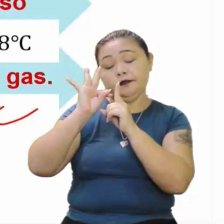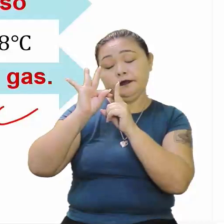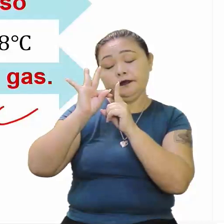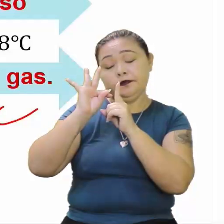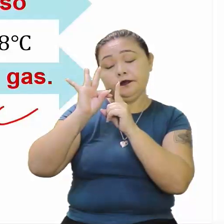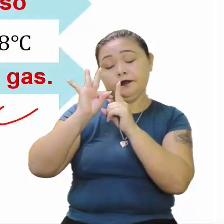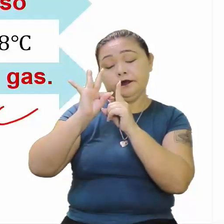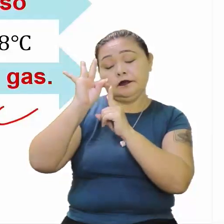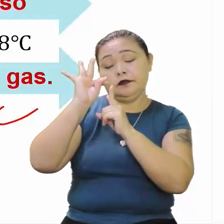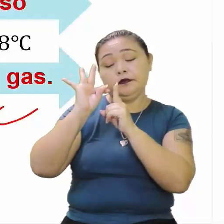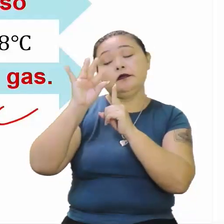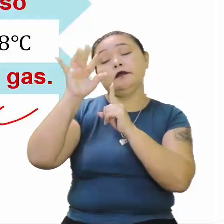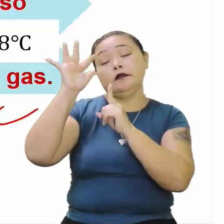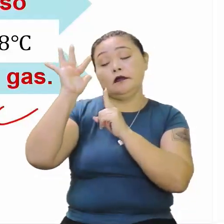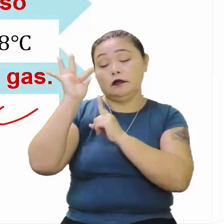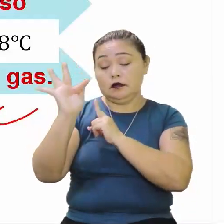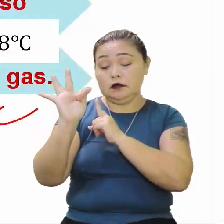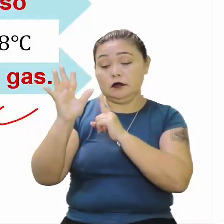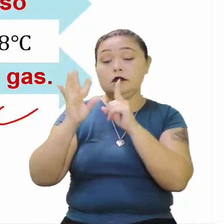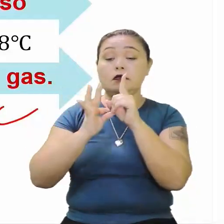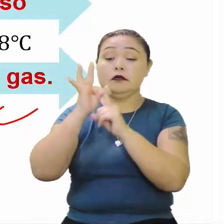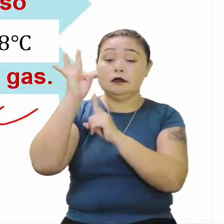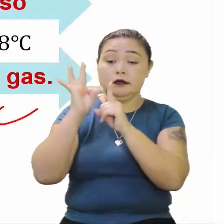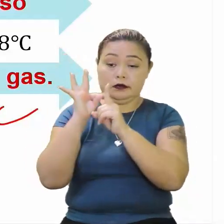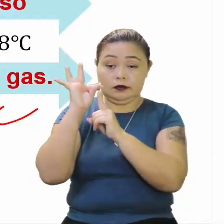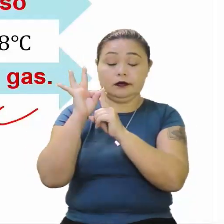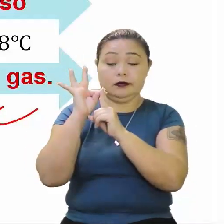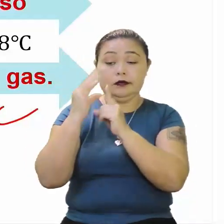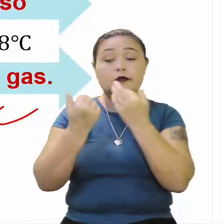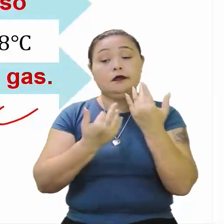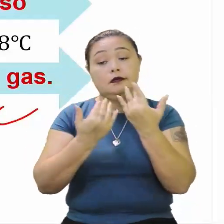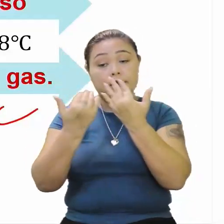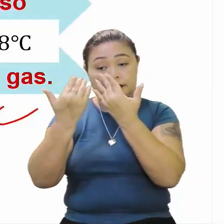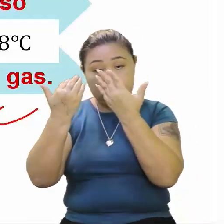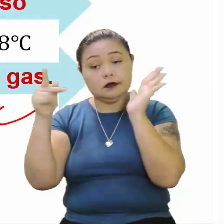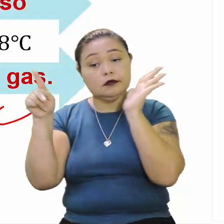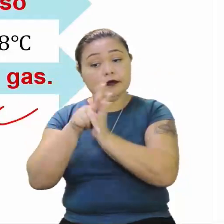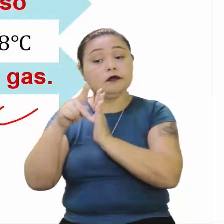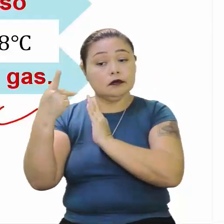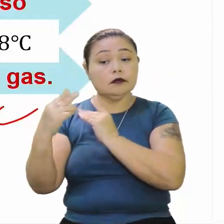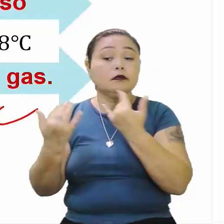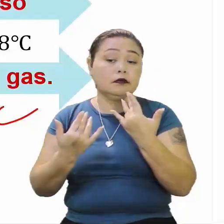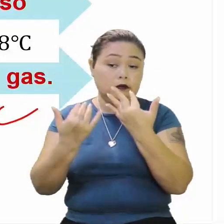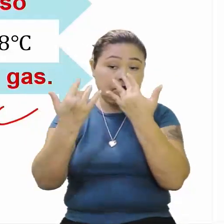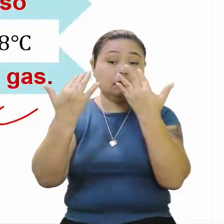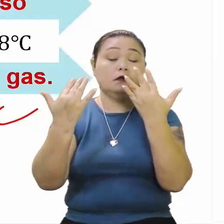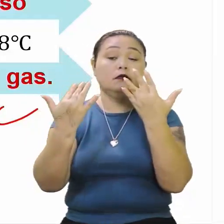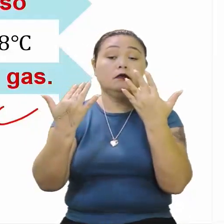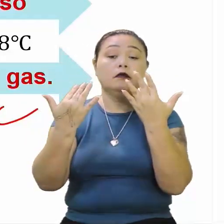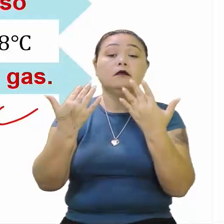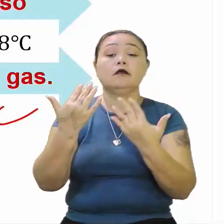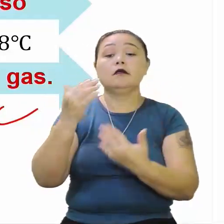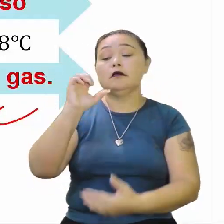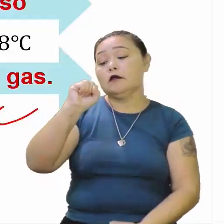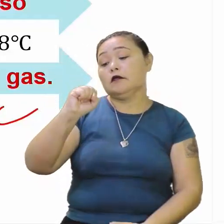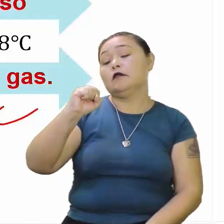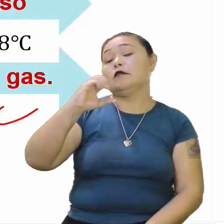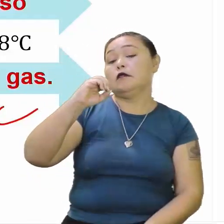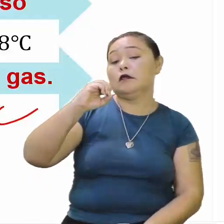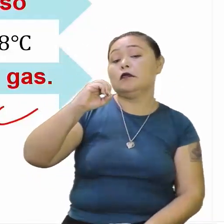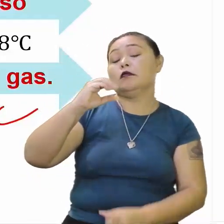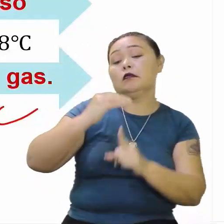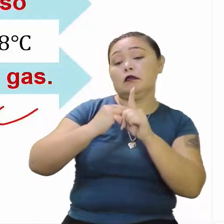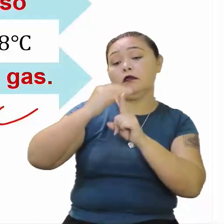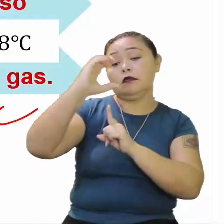olha aí, nós temos fusão e nós temos o gás propriamente dito, né? Então, com 80 graus, ele já